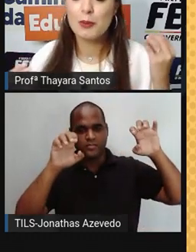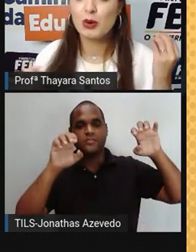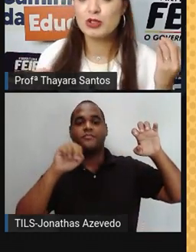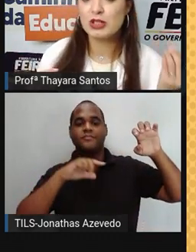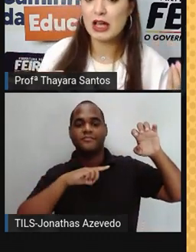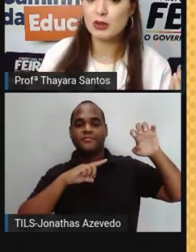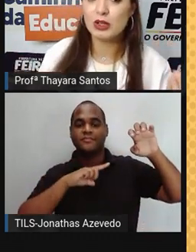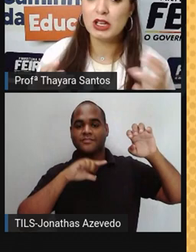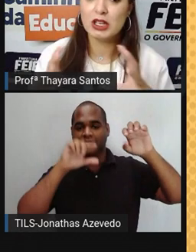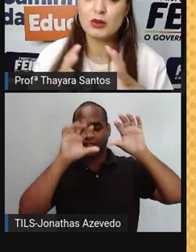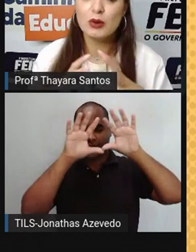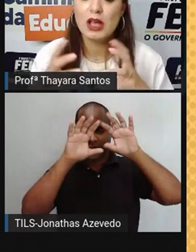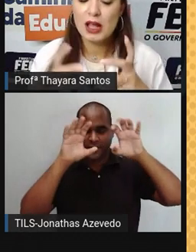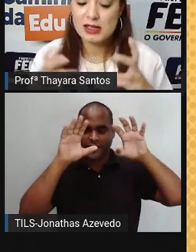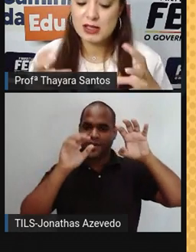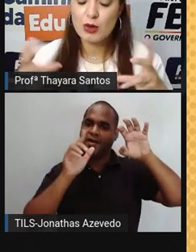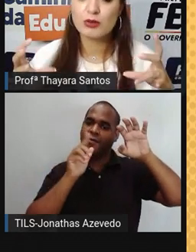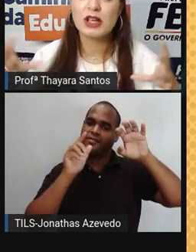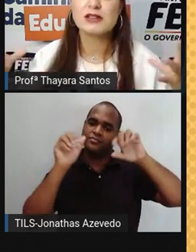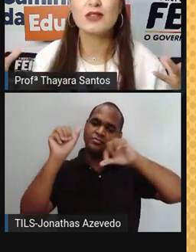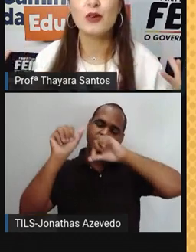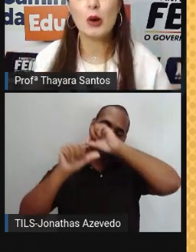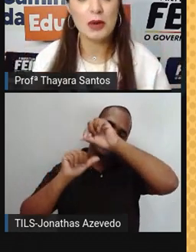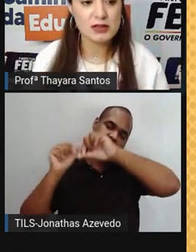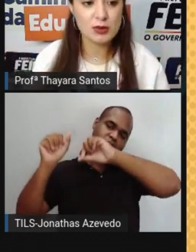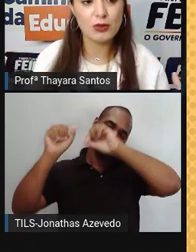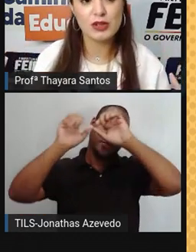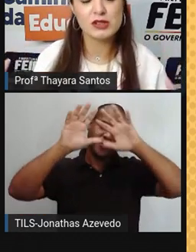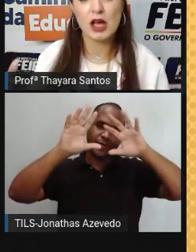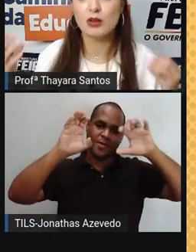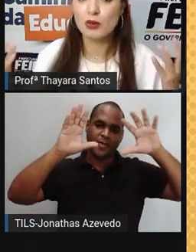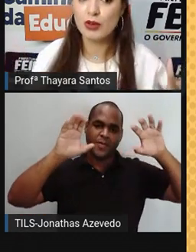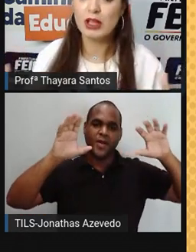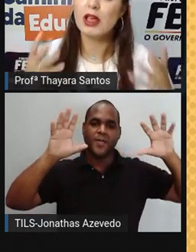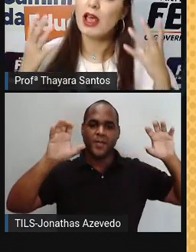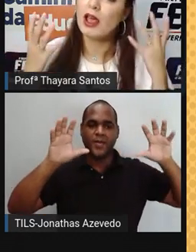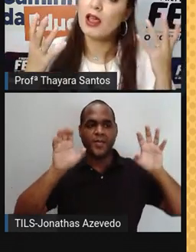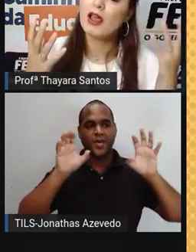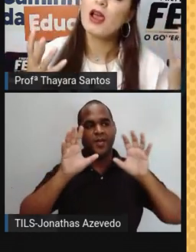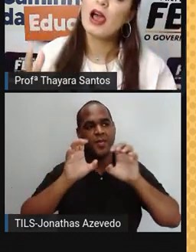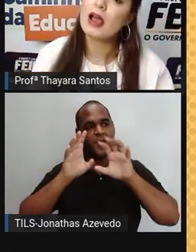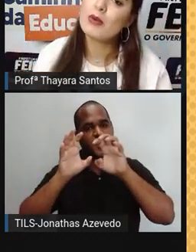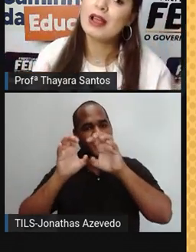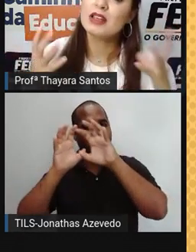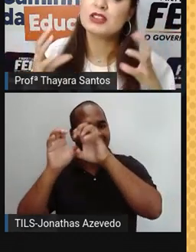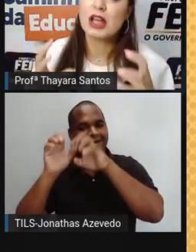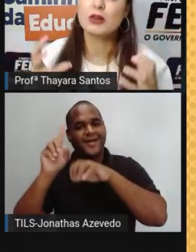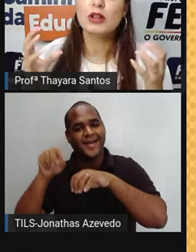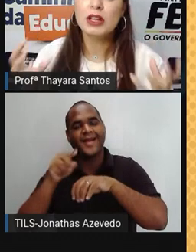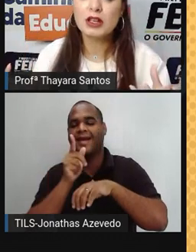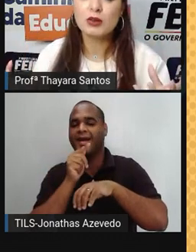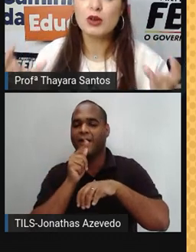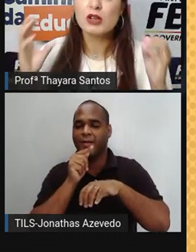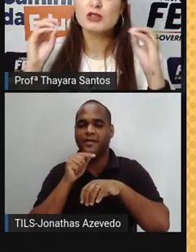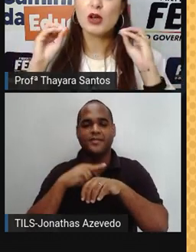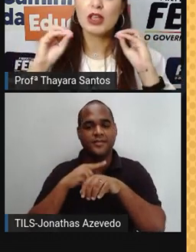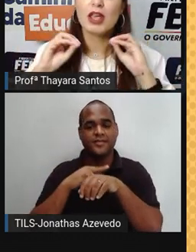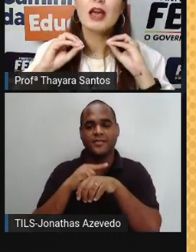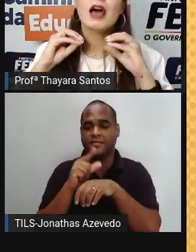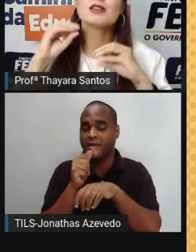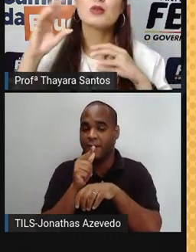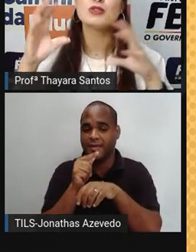para o estado líquido ela se condensa e forma as nuvens a nuvem é água no estado líquido